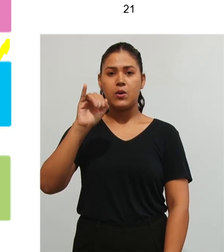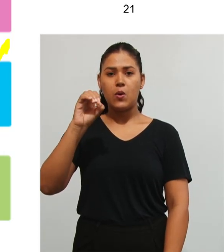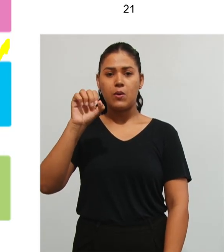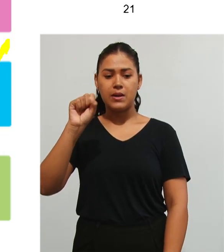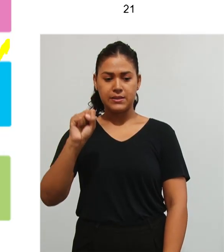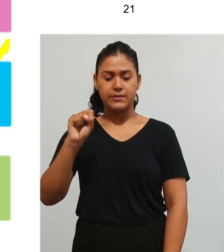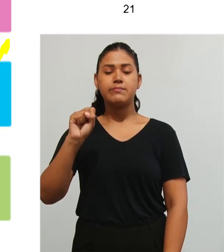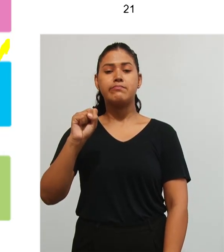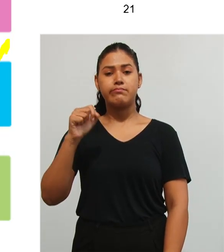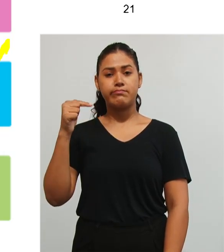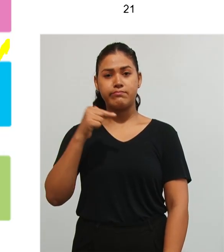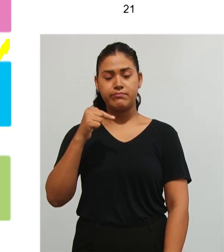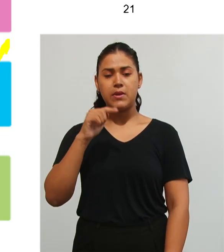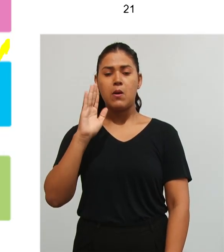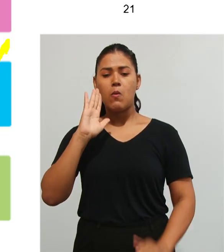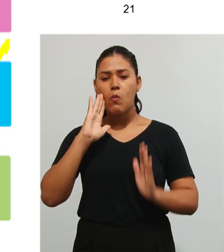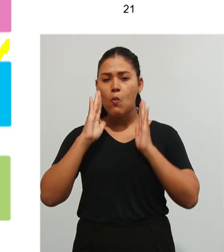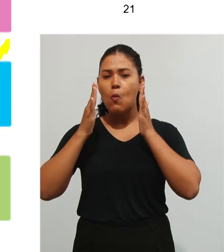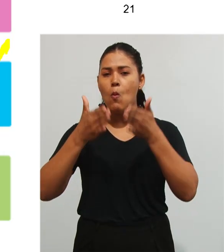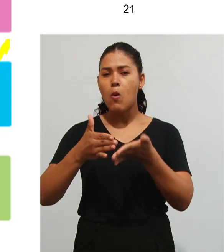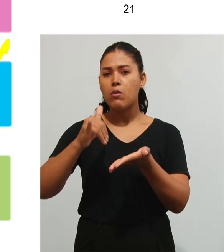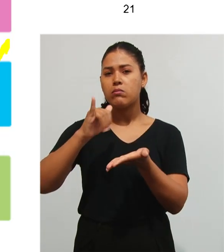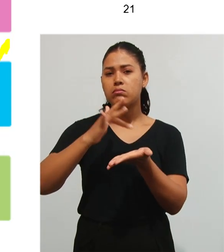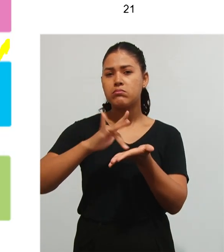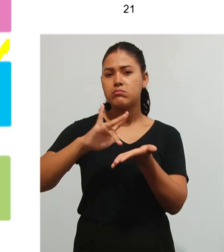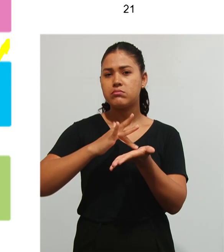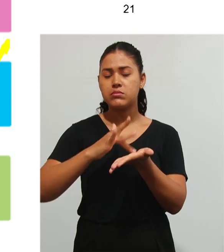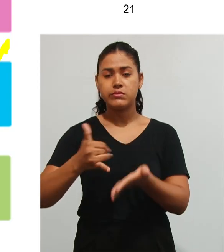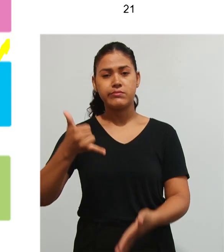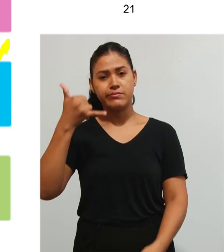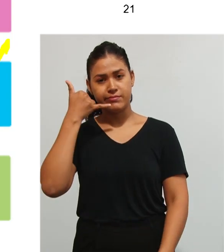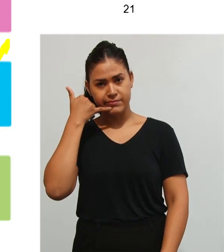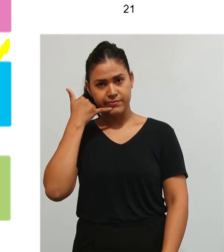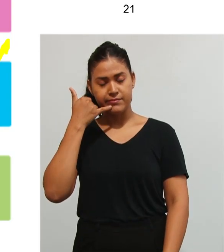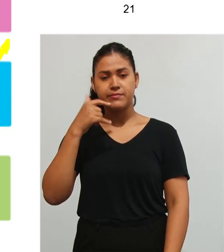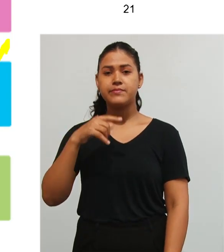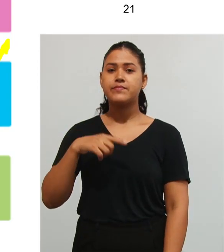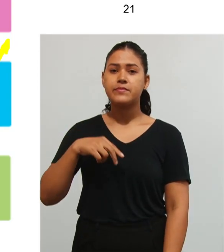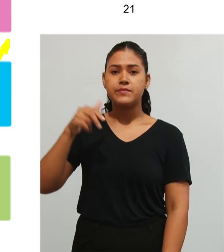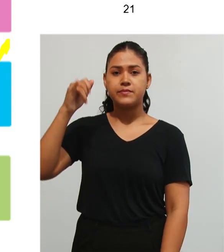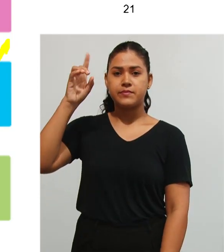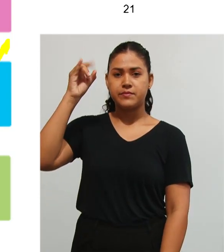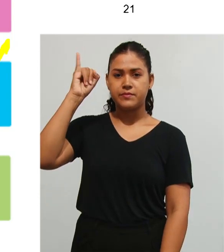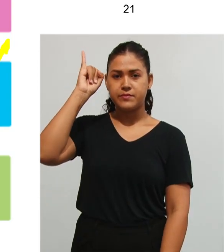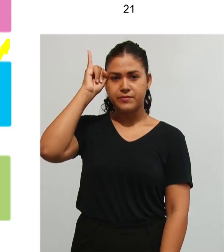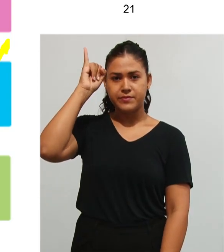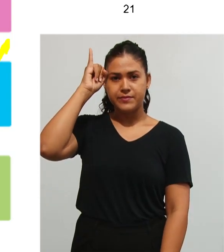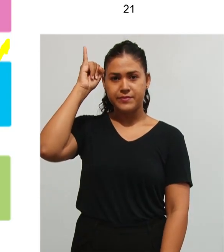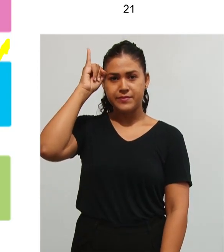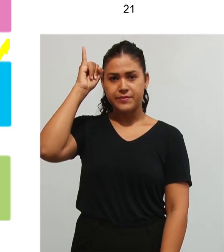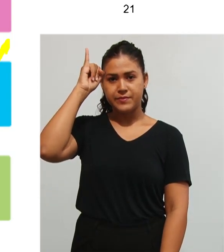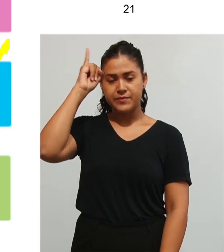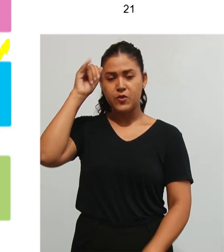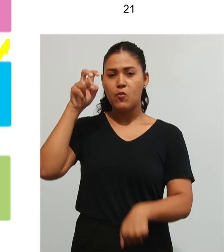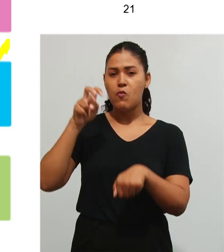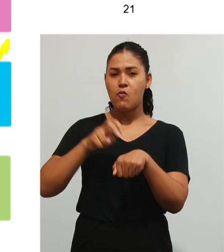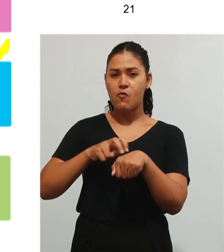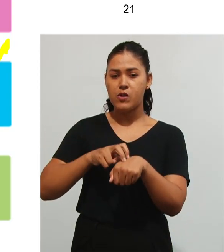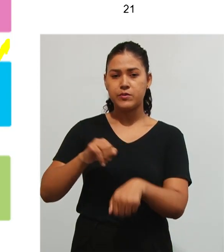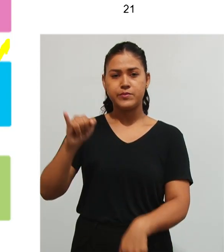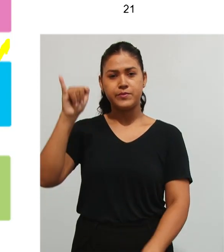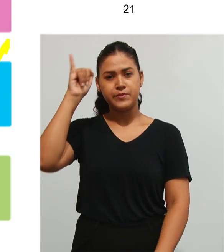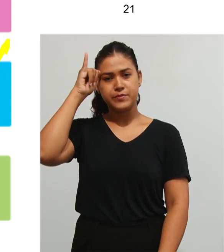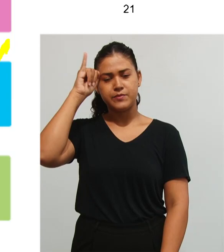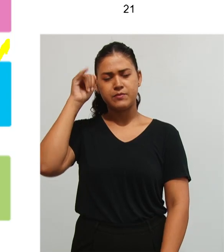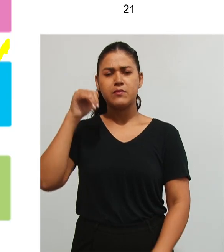sistema operacional para dispositivos móveis. Nós temos o Android, também para dispositivos móveis, então